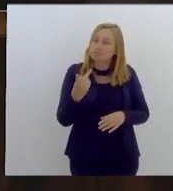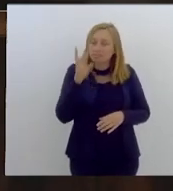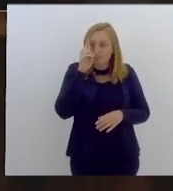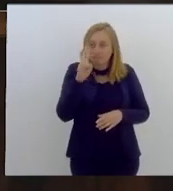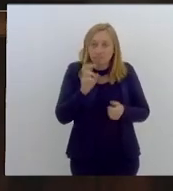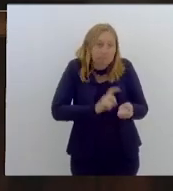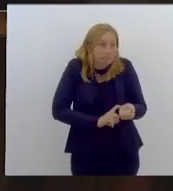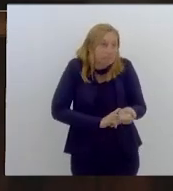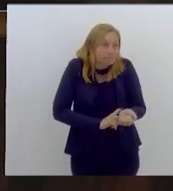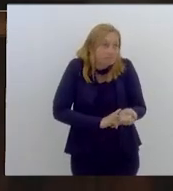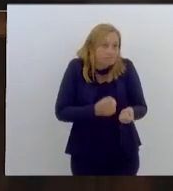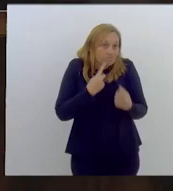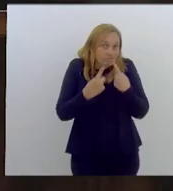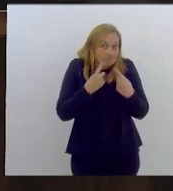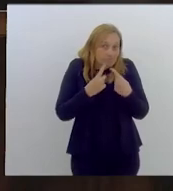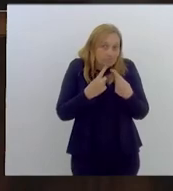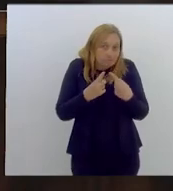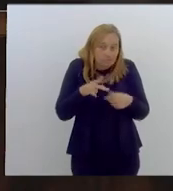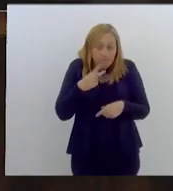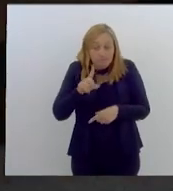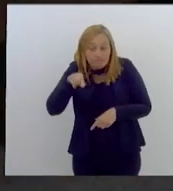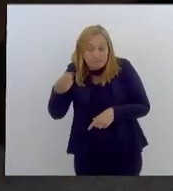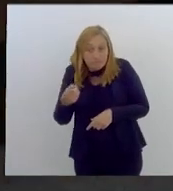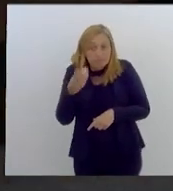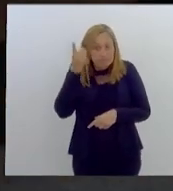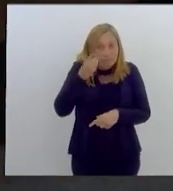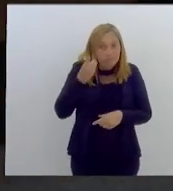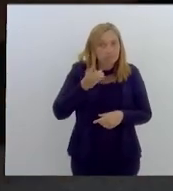quer discutir em cima da fala do outro deputado,